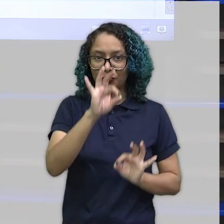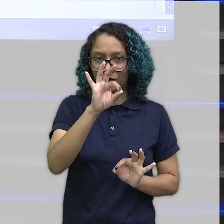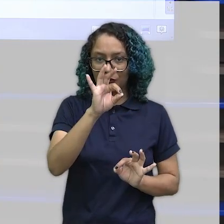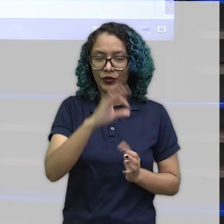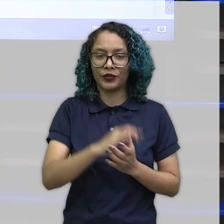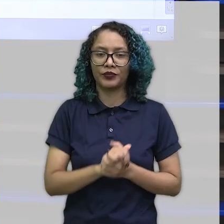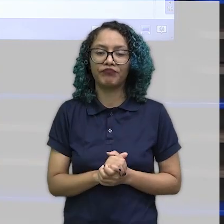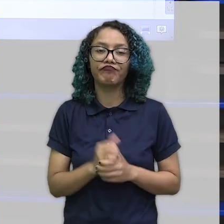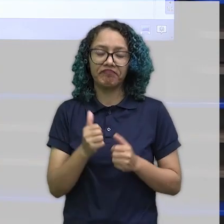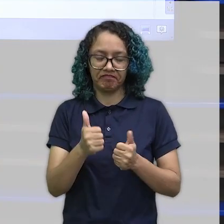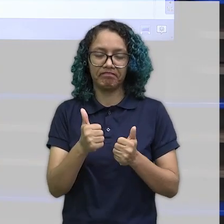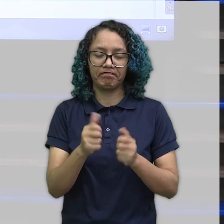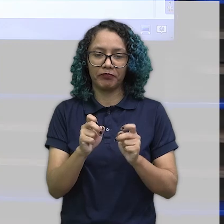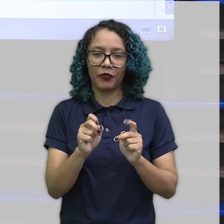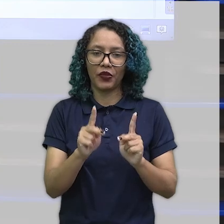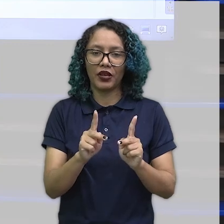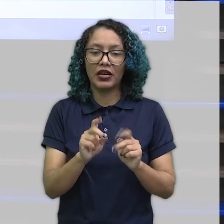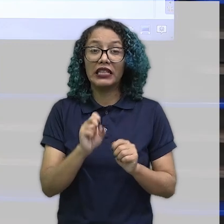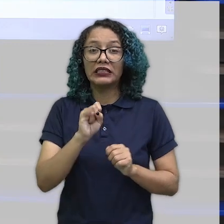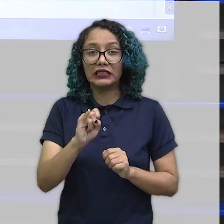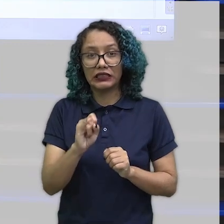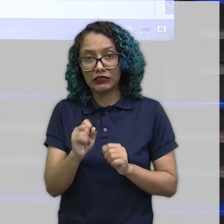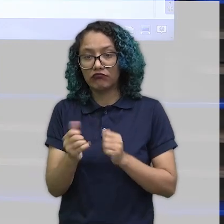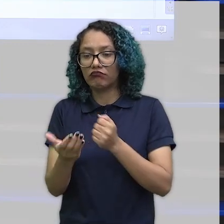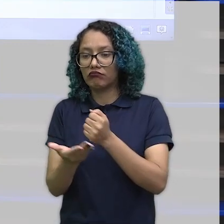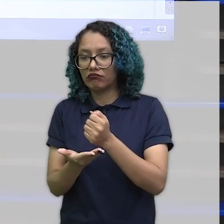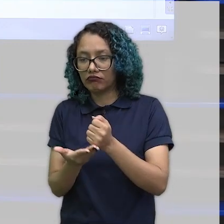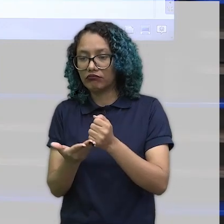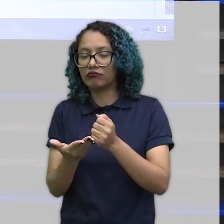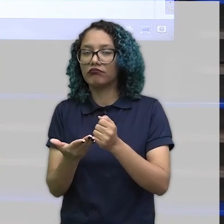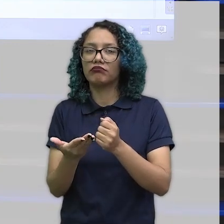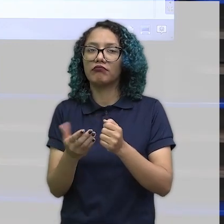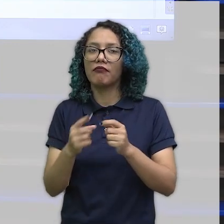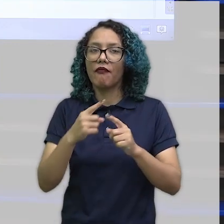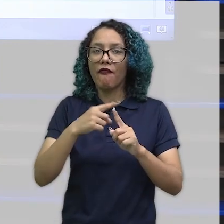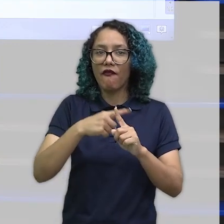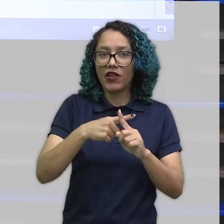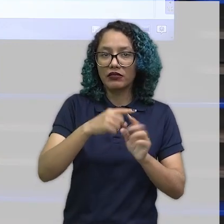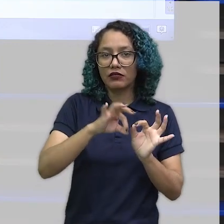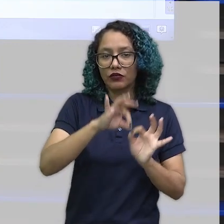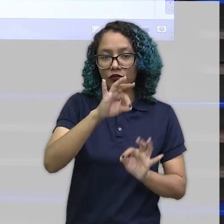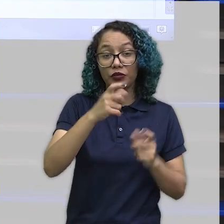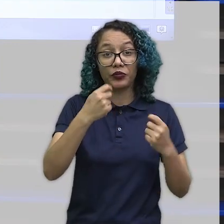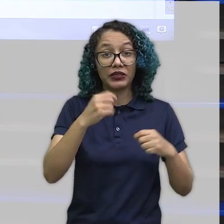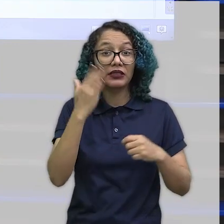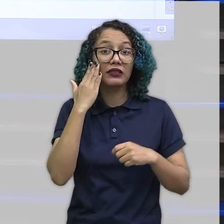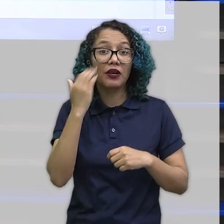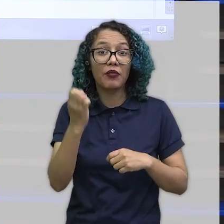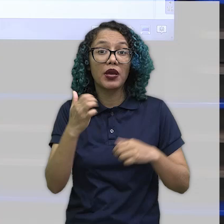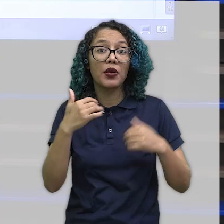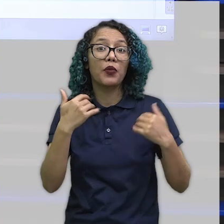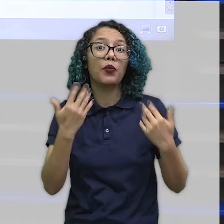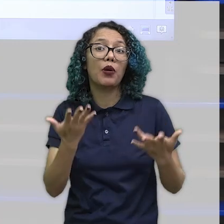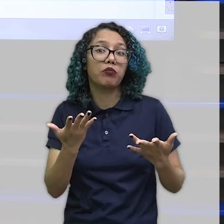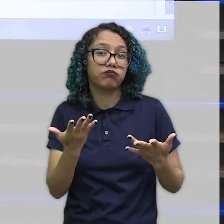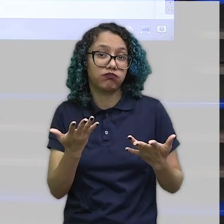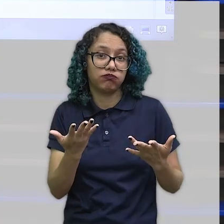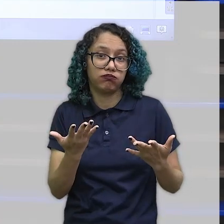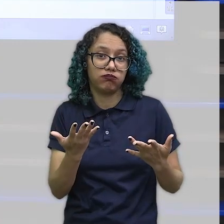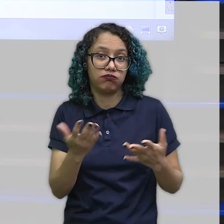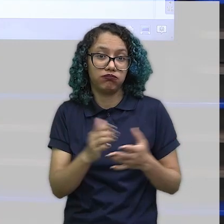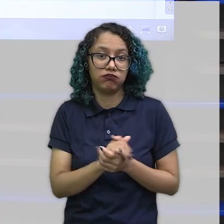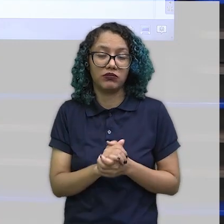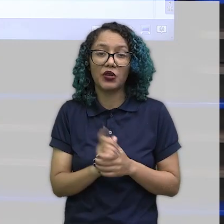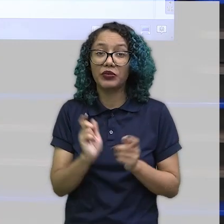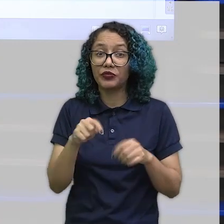altura. Ok, se eu faço a área da base vezes a altura, eu vou precisar verificar qual é a base. Então, para